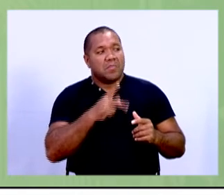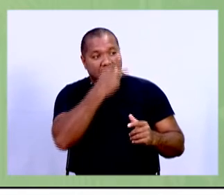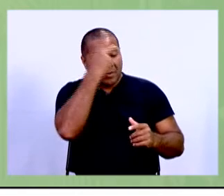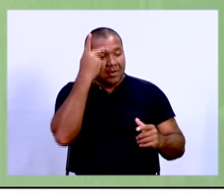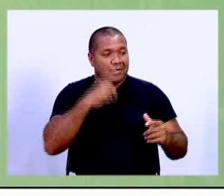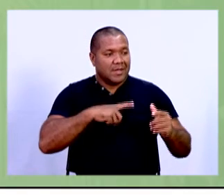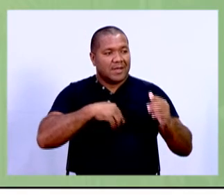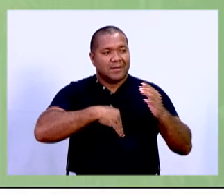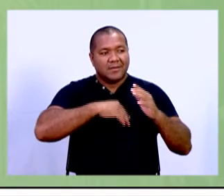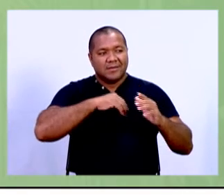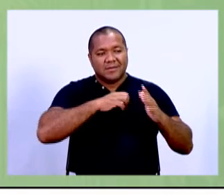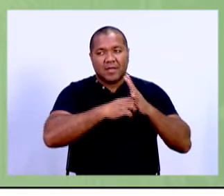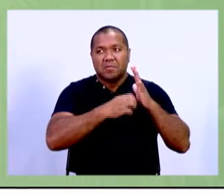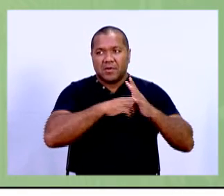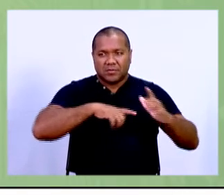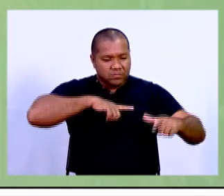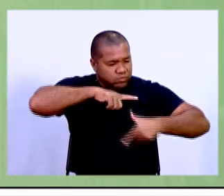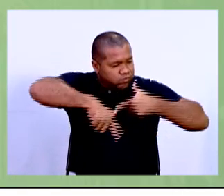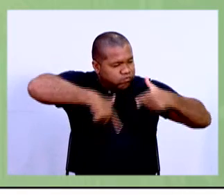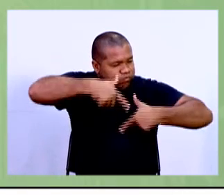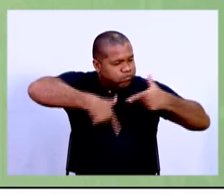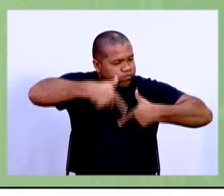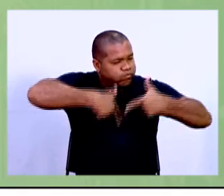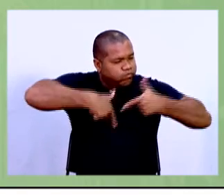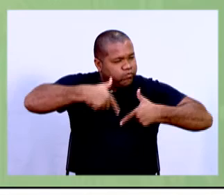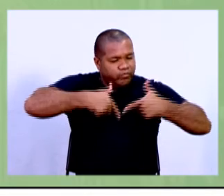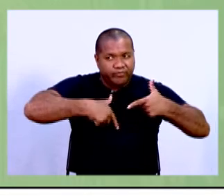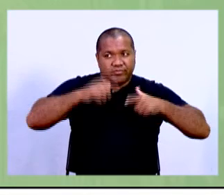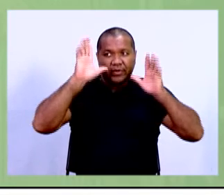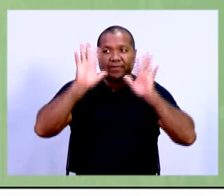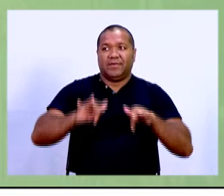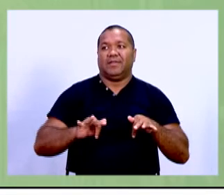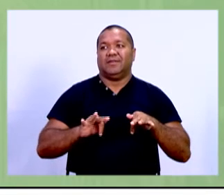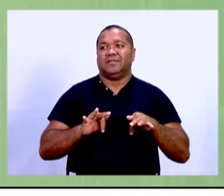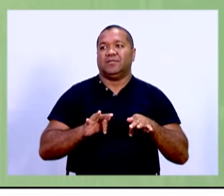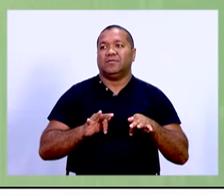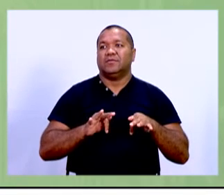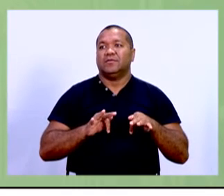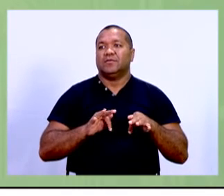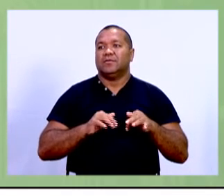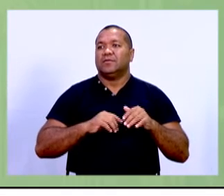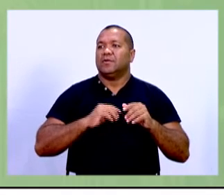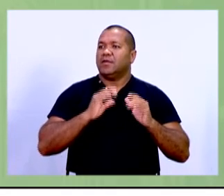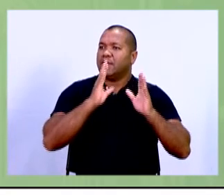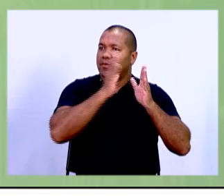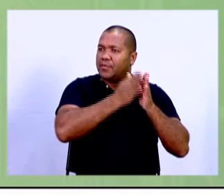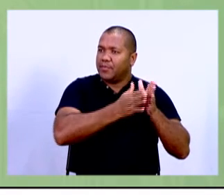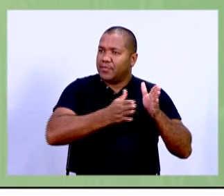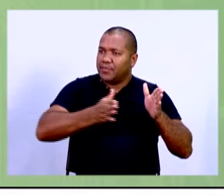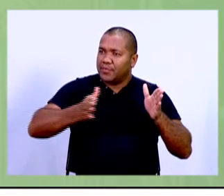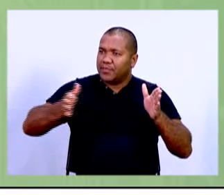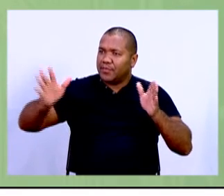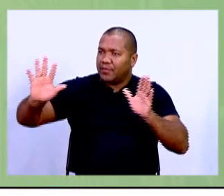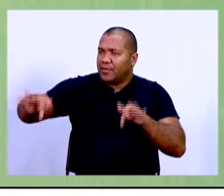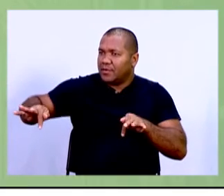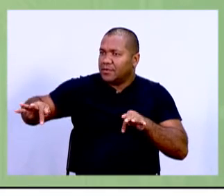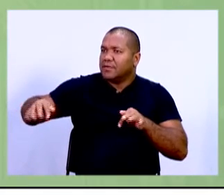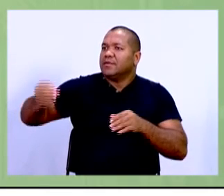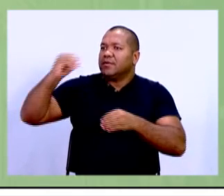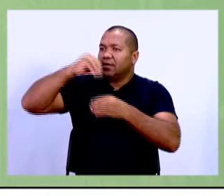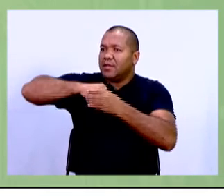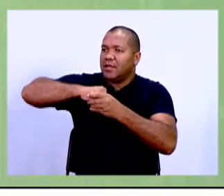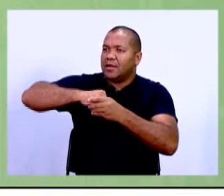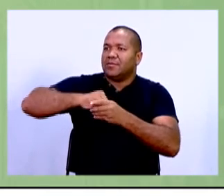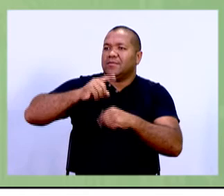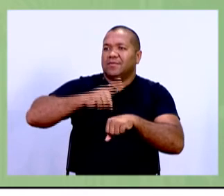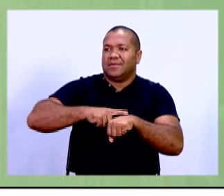foi se motivando mais e conseguiram terminar todas as histórias ainda no prazo antes do